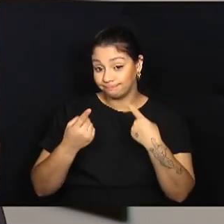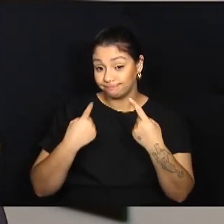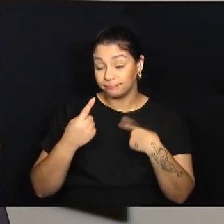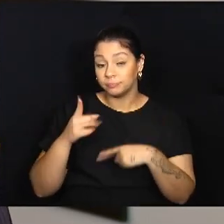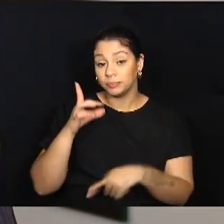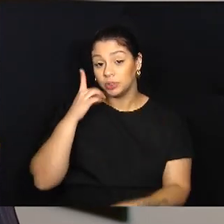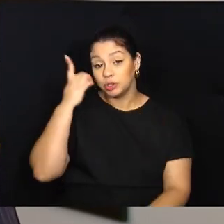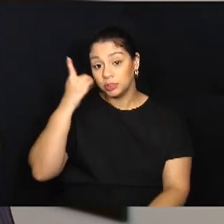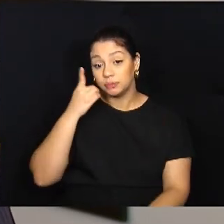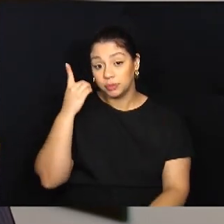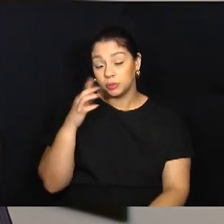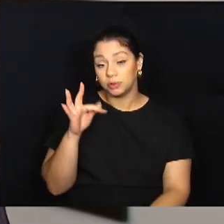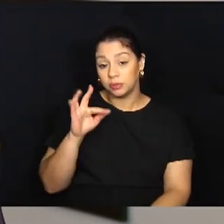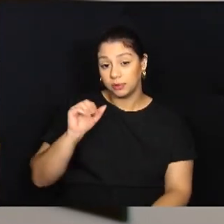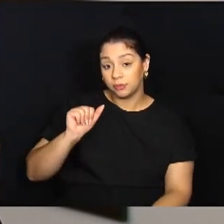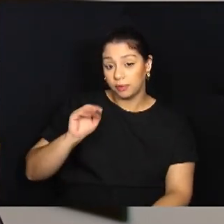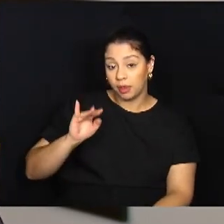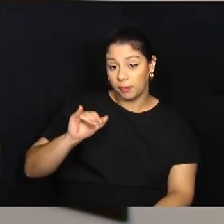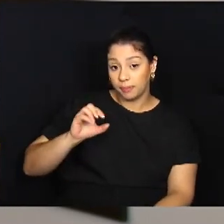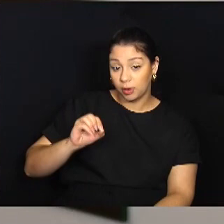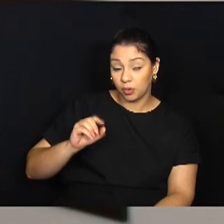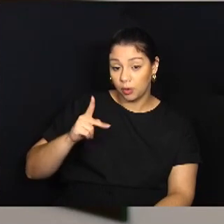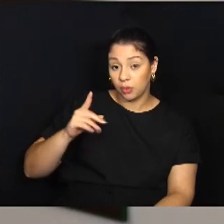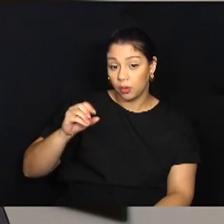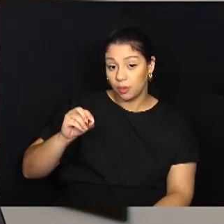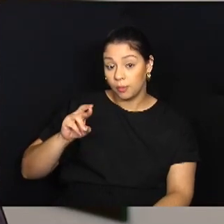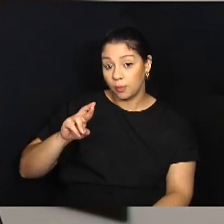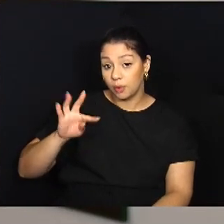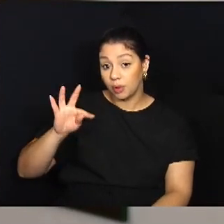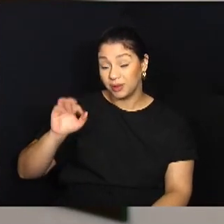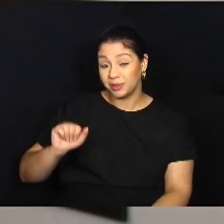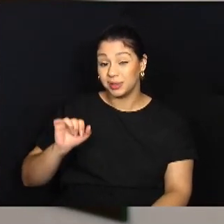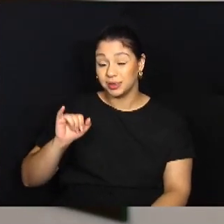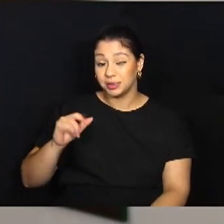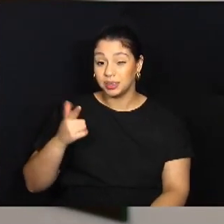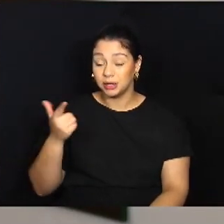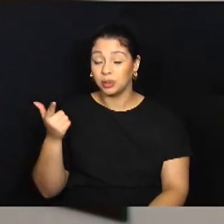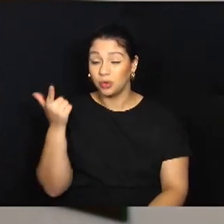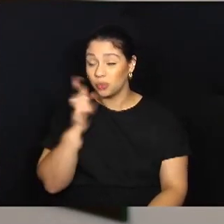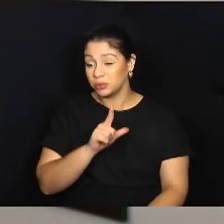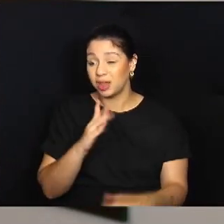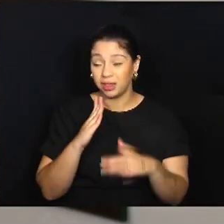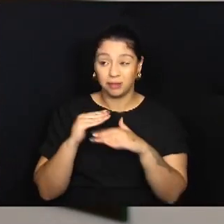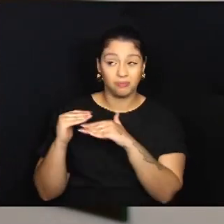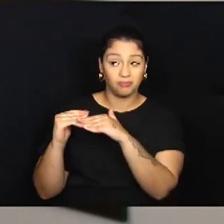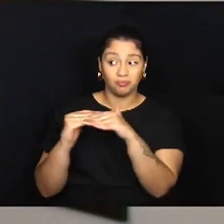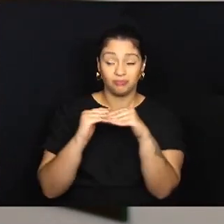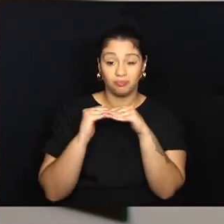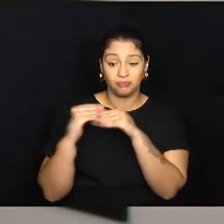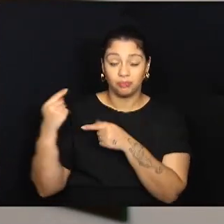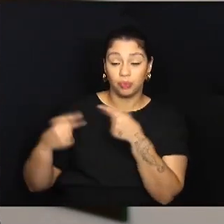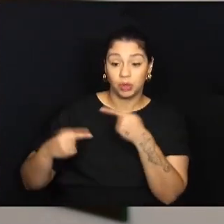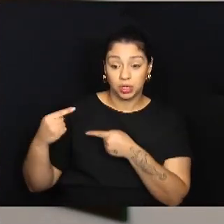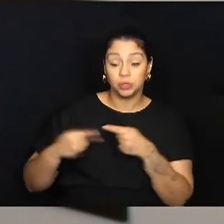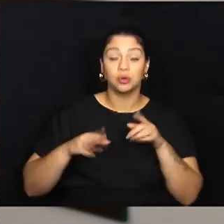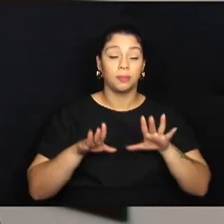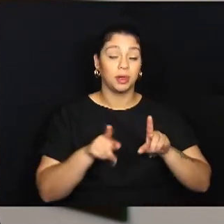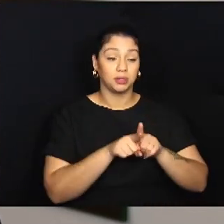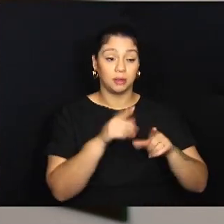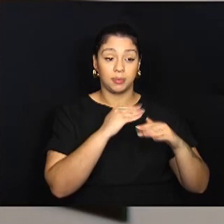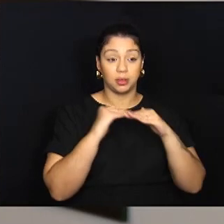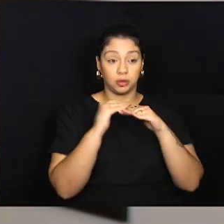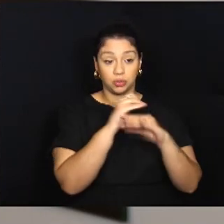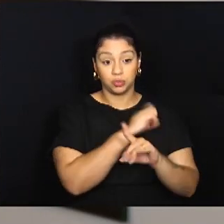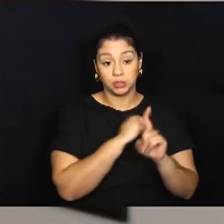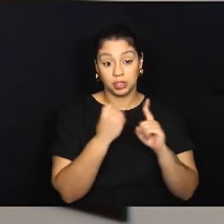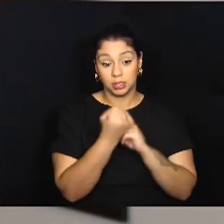deputado Fábio Porta, e deverá chegar a um consenso, tanto político quanto da